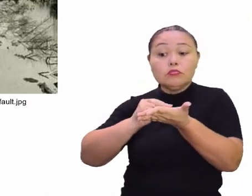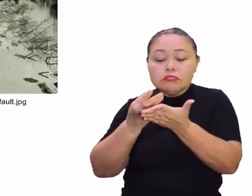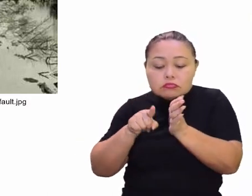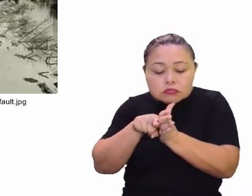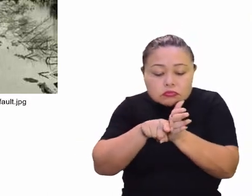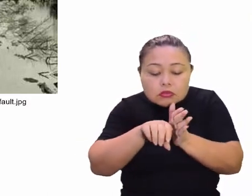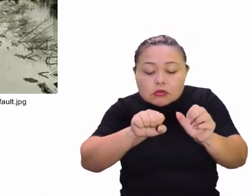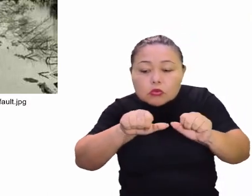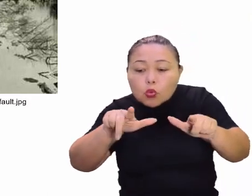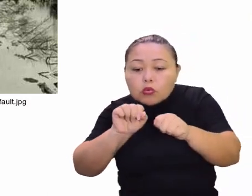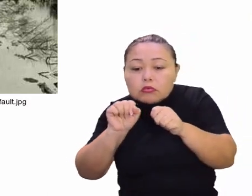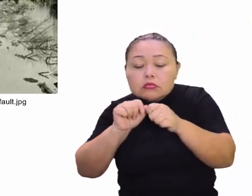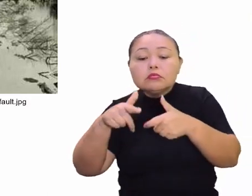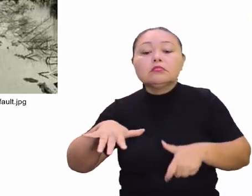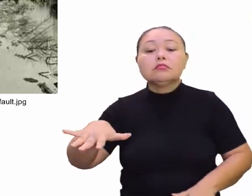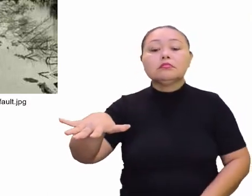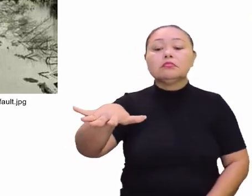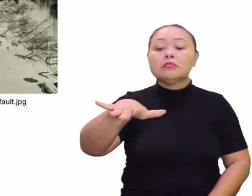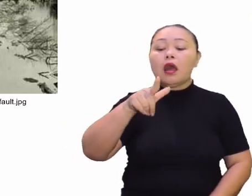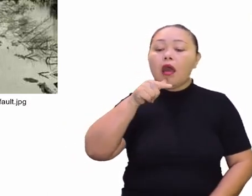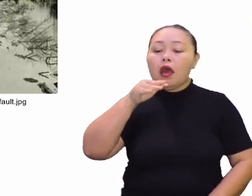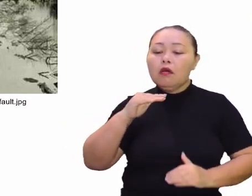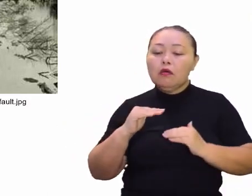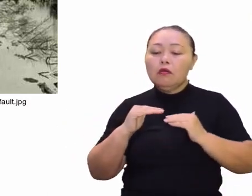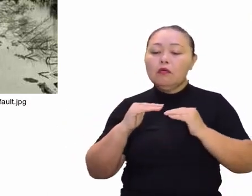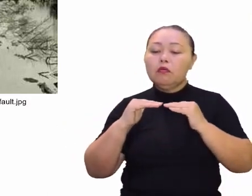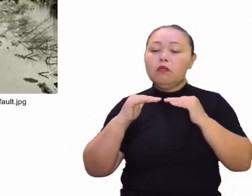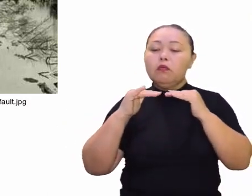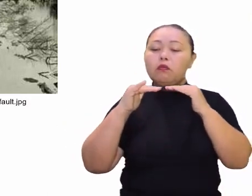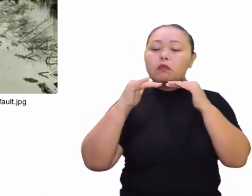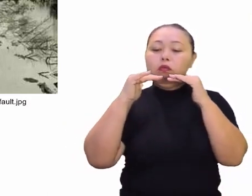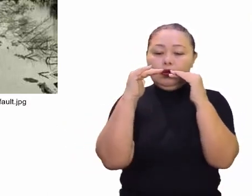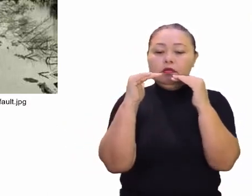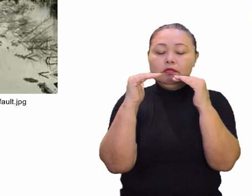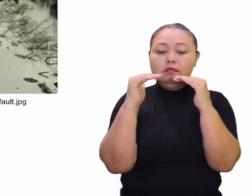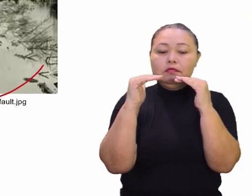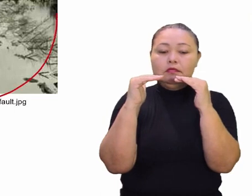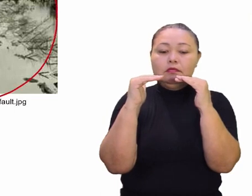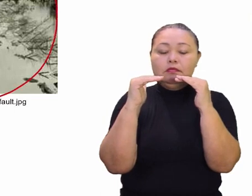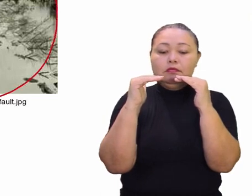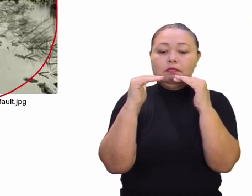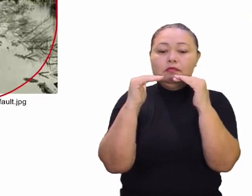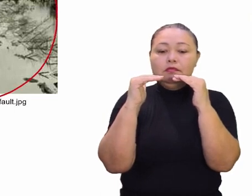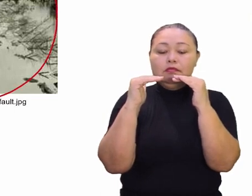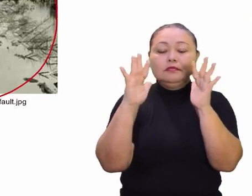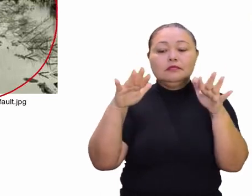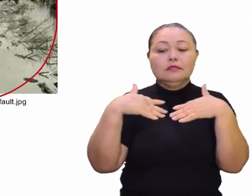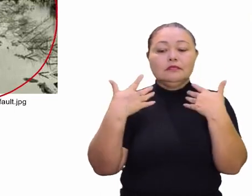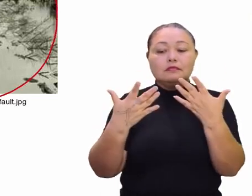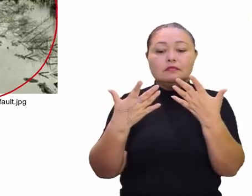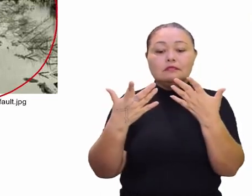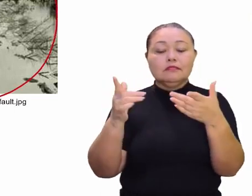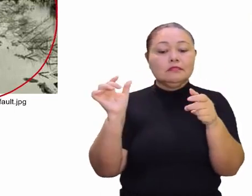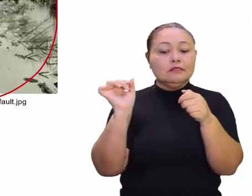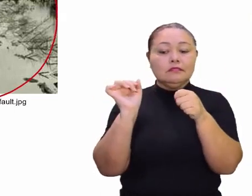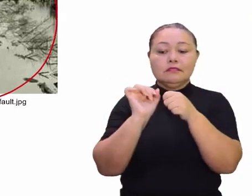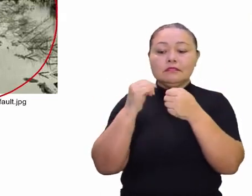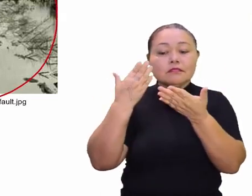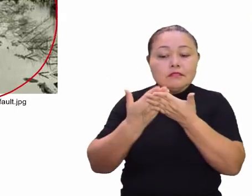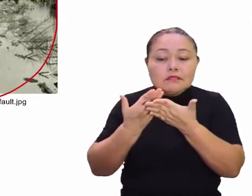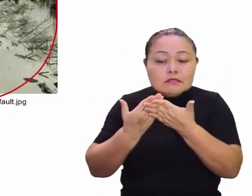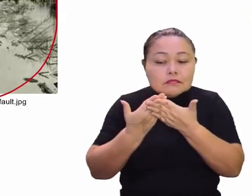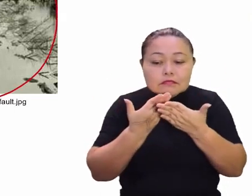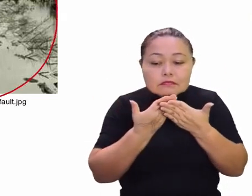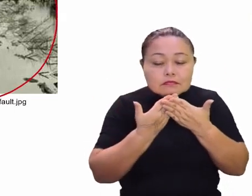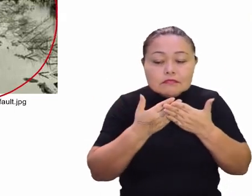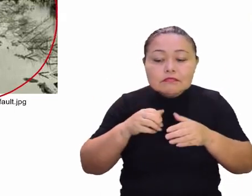solo, região que alaga com o tempo, olha só. Então, não fizeram